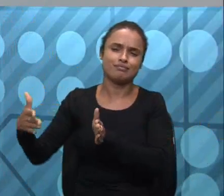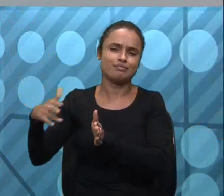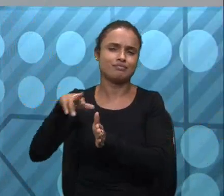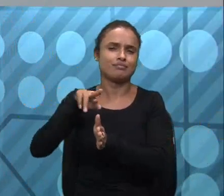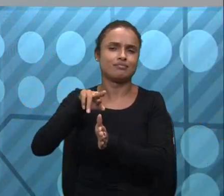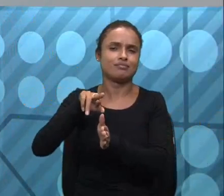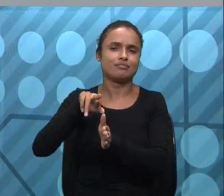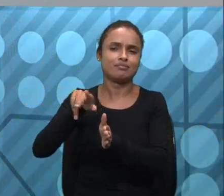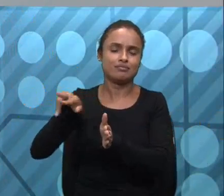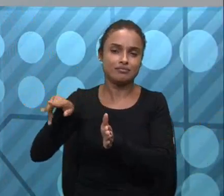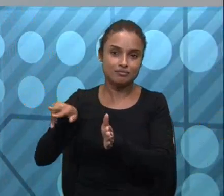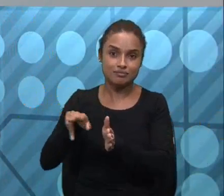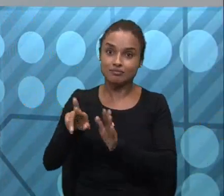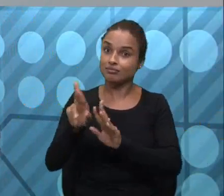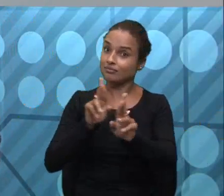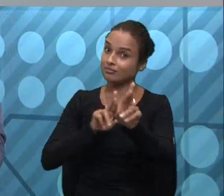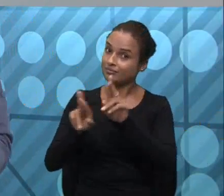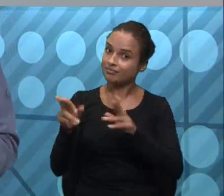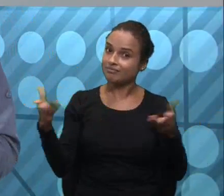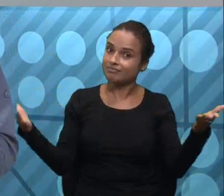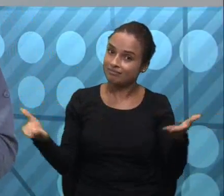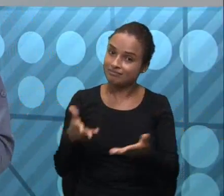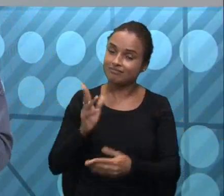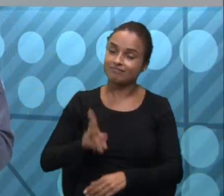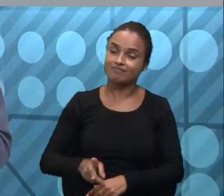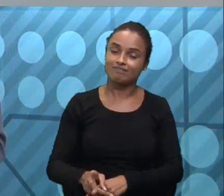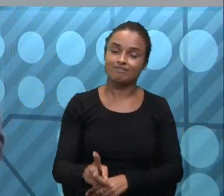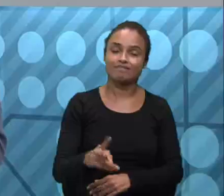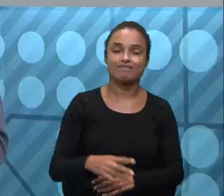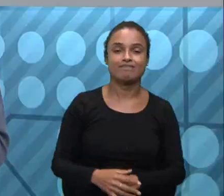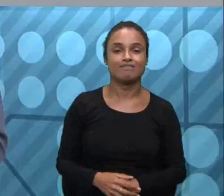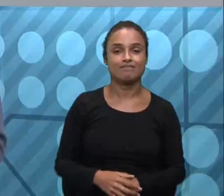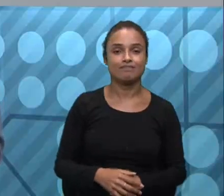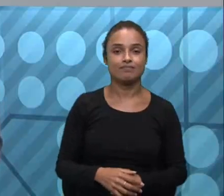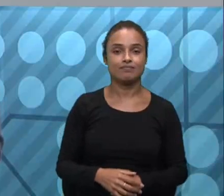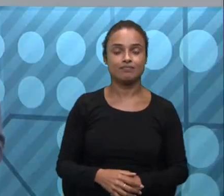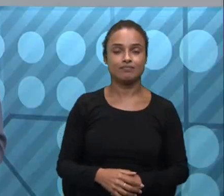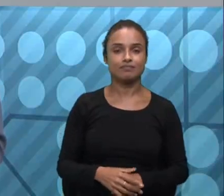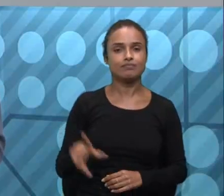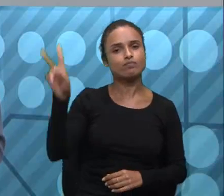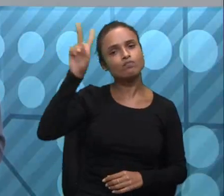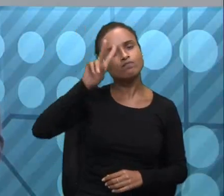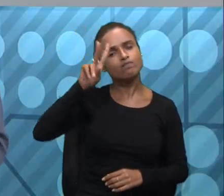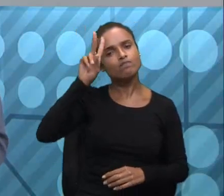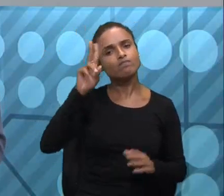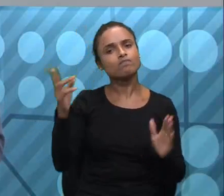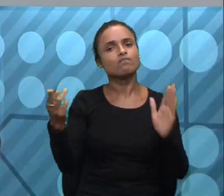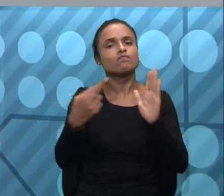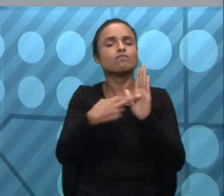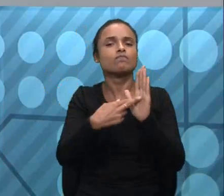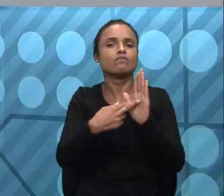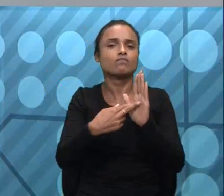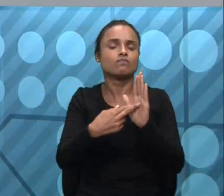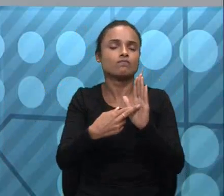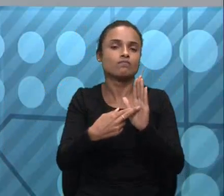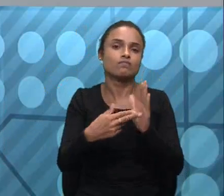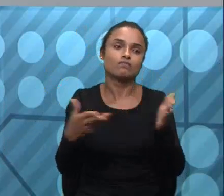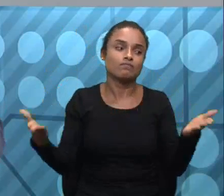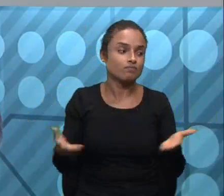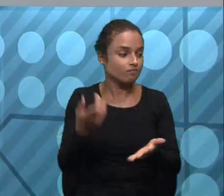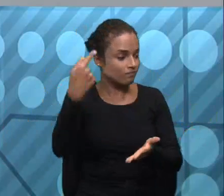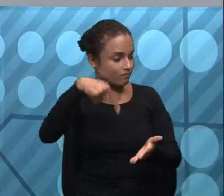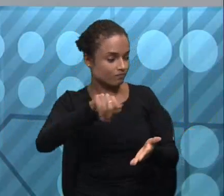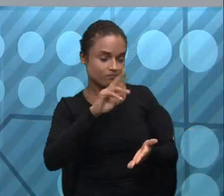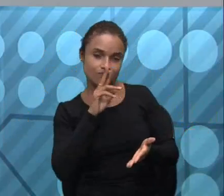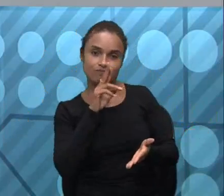respostas nós tivemos. Agora a gente vai dar sequência, tá? A gente vai aí pro relembrando. Vou falar aqui a última